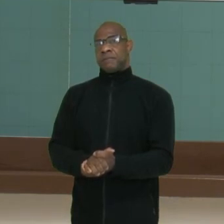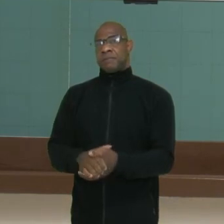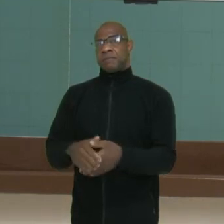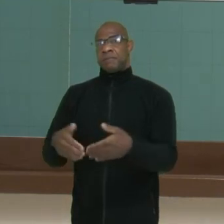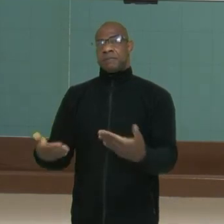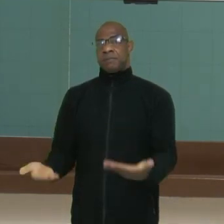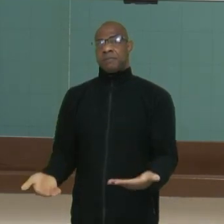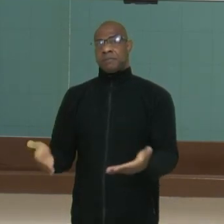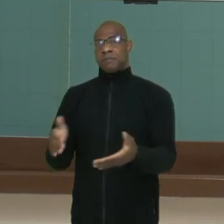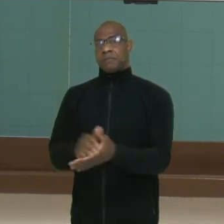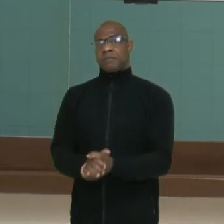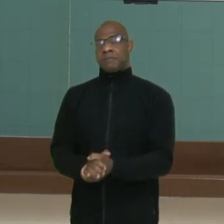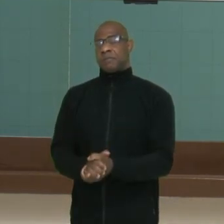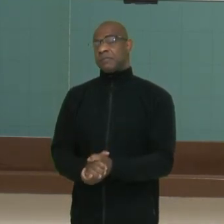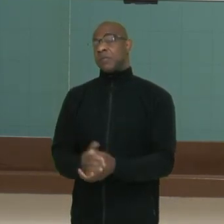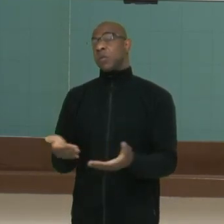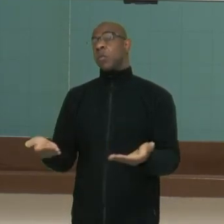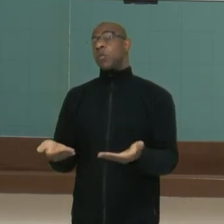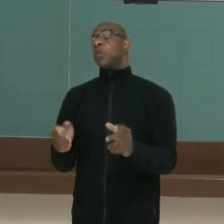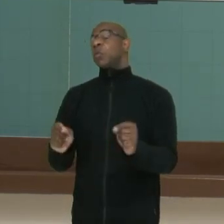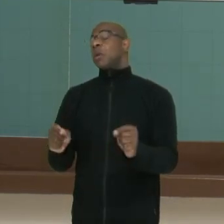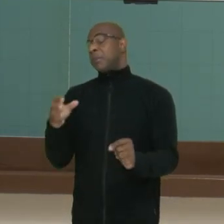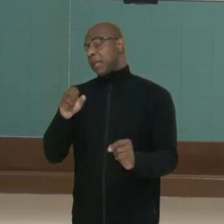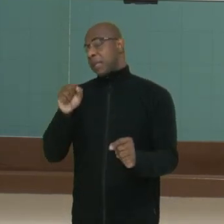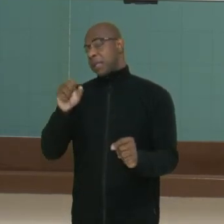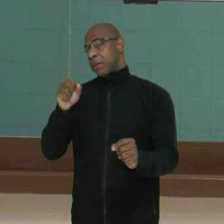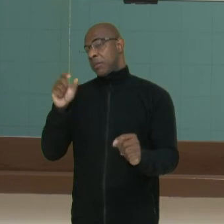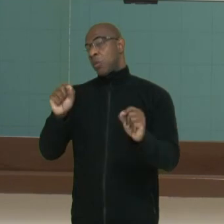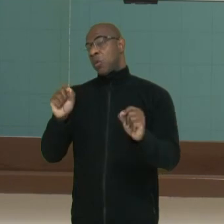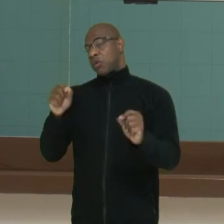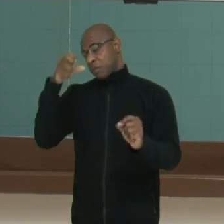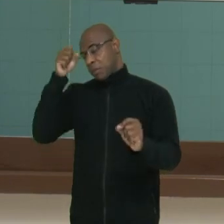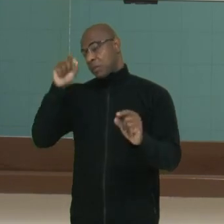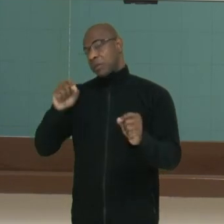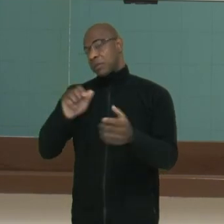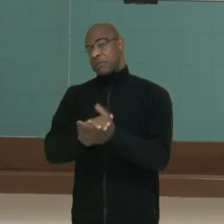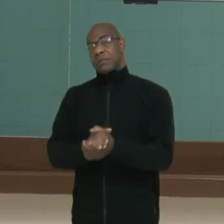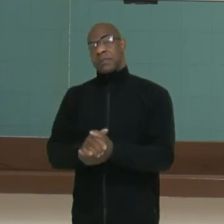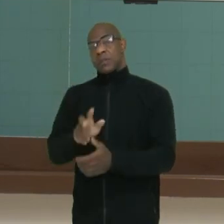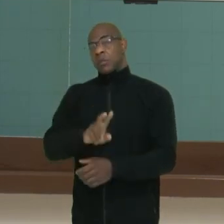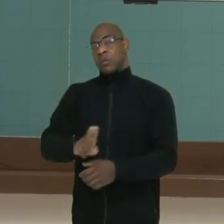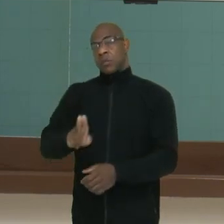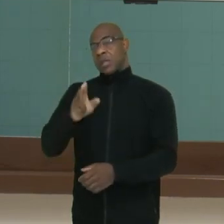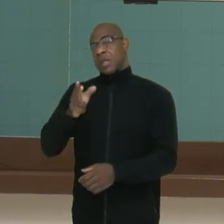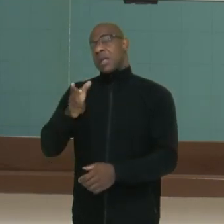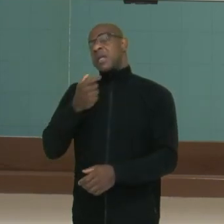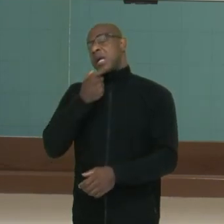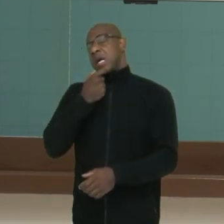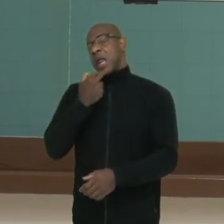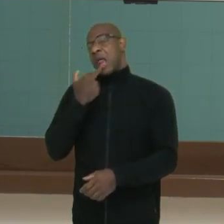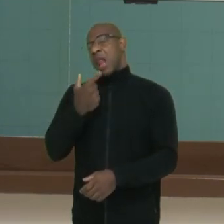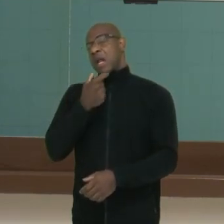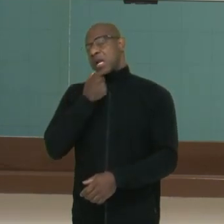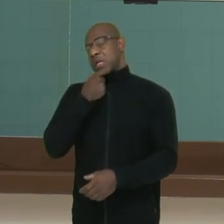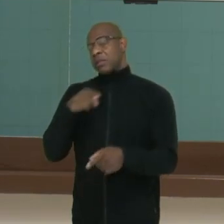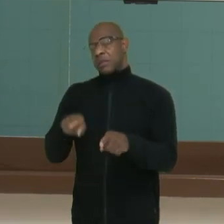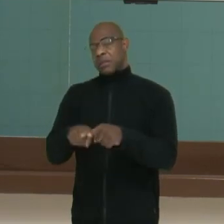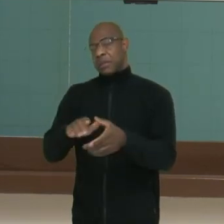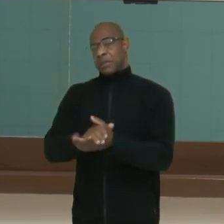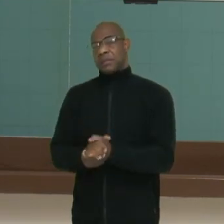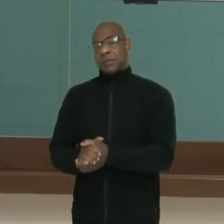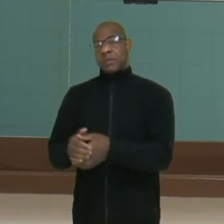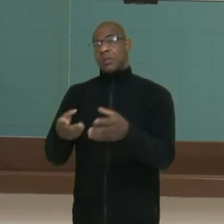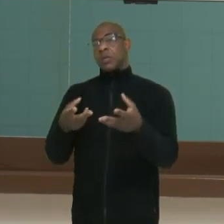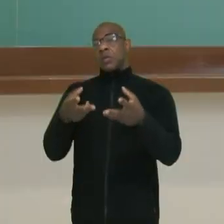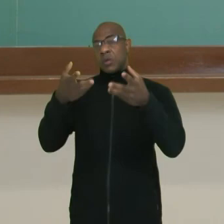Vamos dizer aqui o que nós aprendemos nessa aula. Fazer uso da língua inglesa para expor ponto de vista sobre os